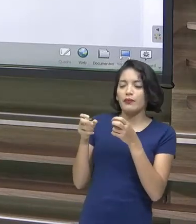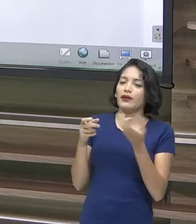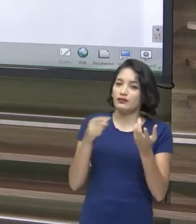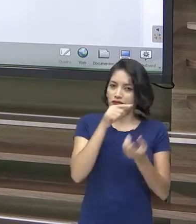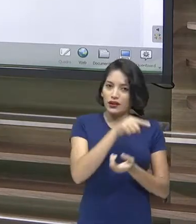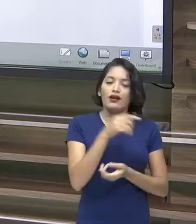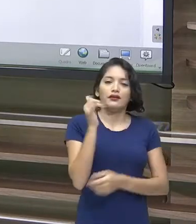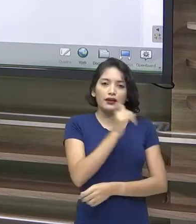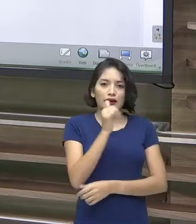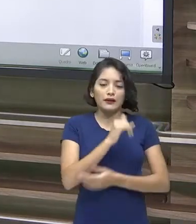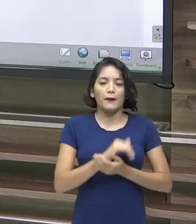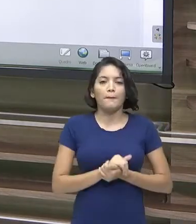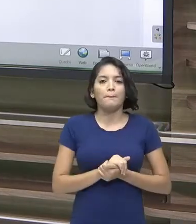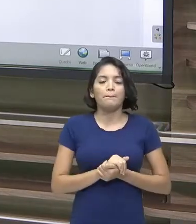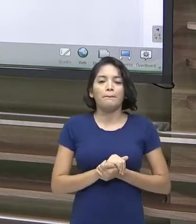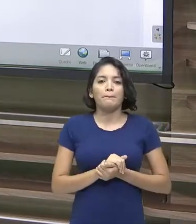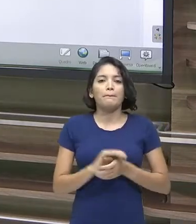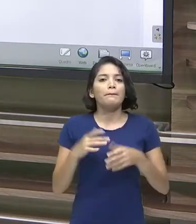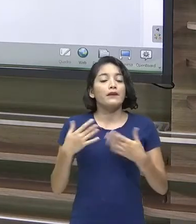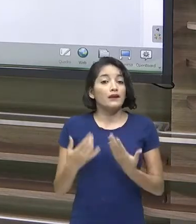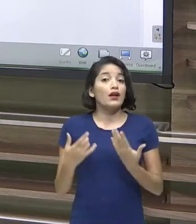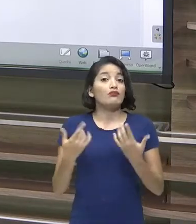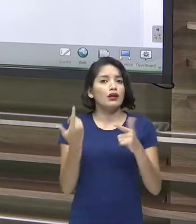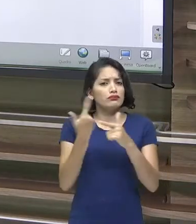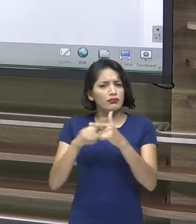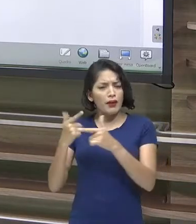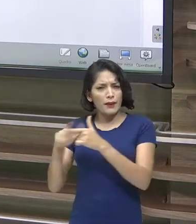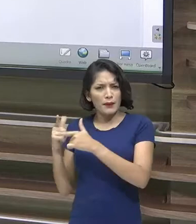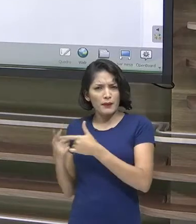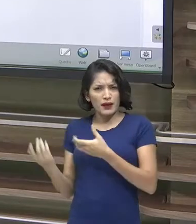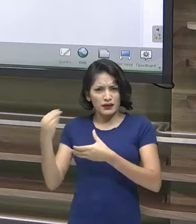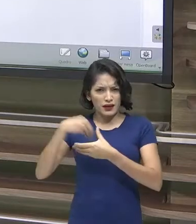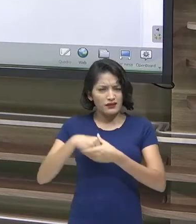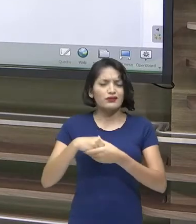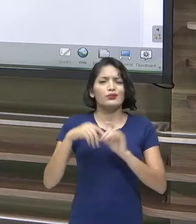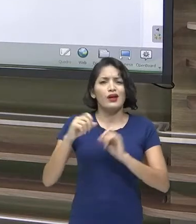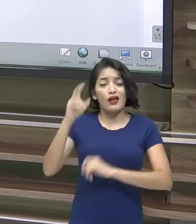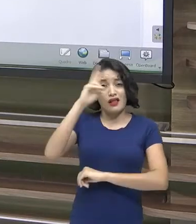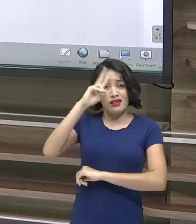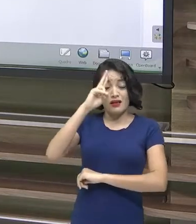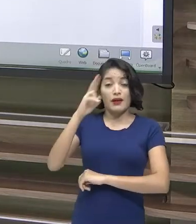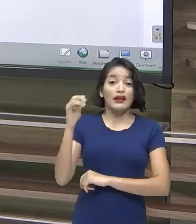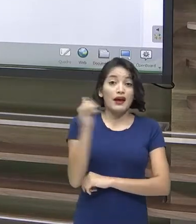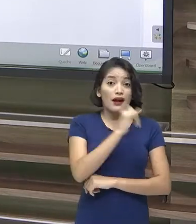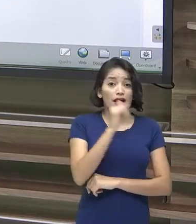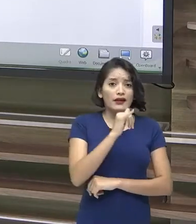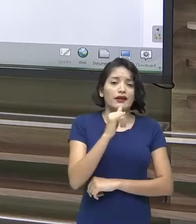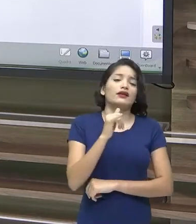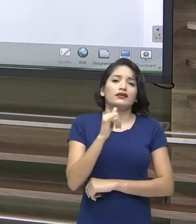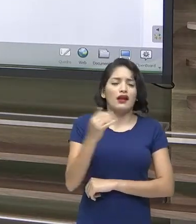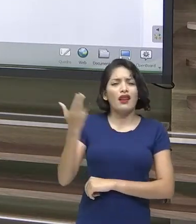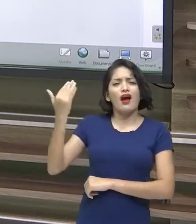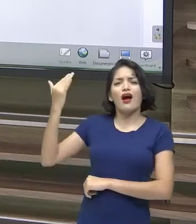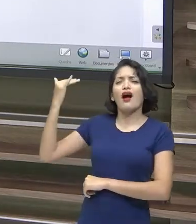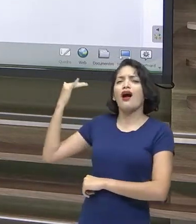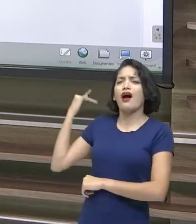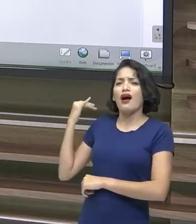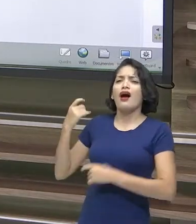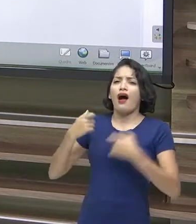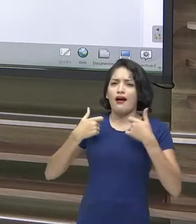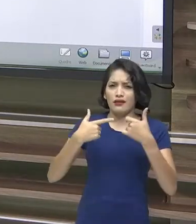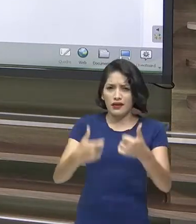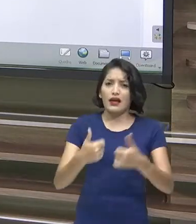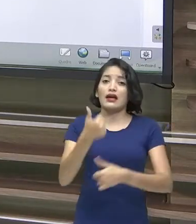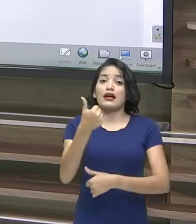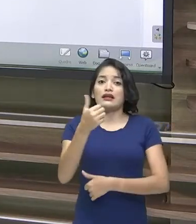completar esse quadro problemático, vocês devem lembrar que a Inglaterra também vinha ali da Guerra dos 100 Anos, tinha